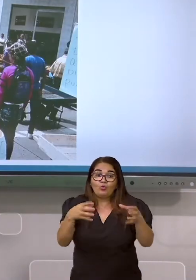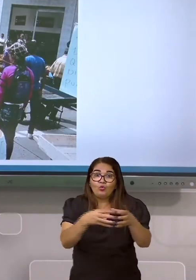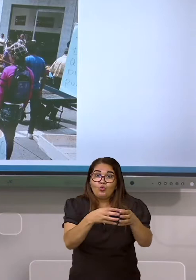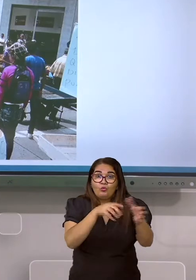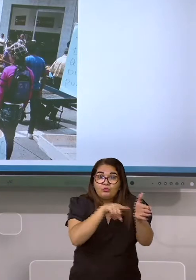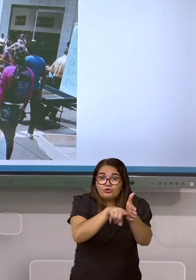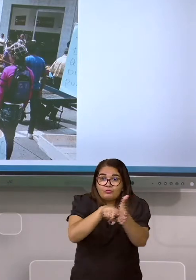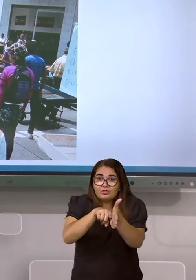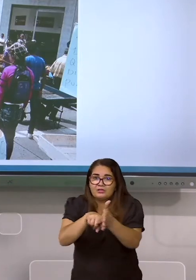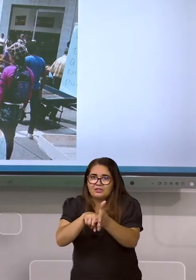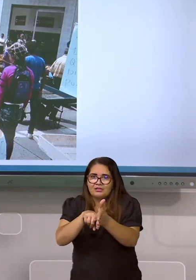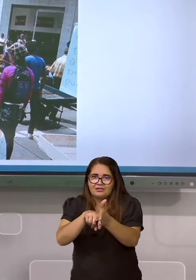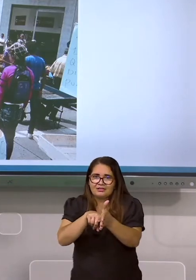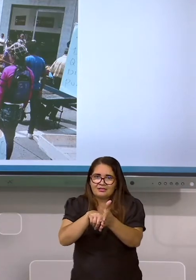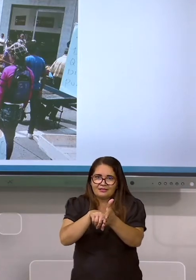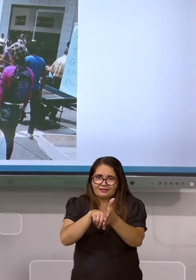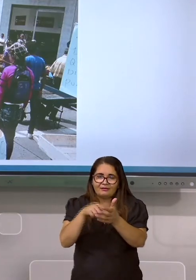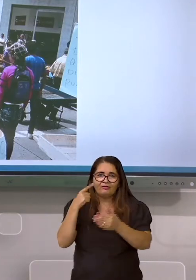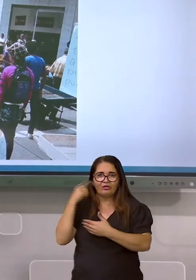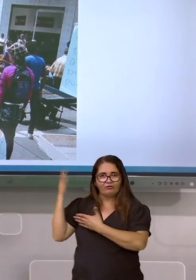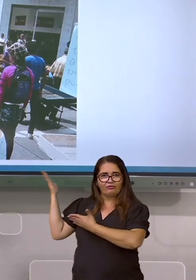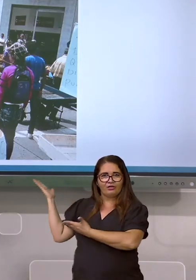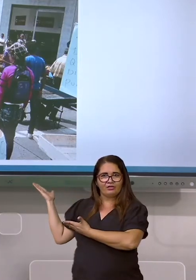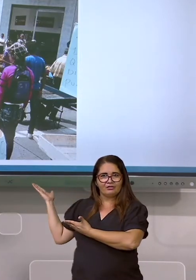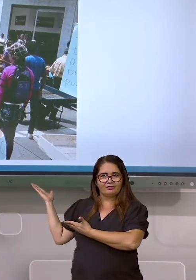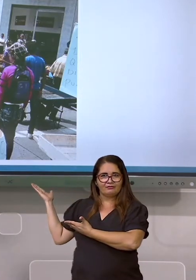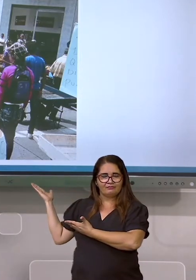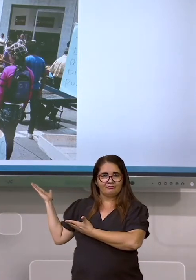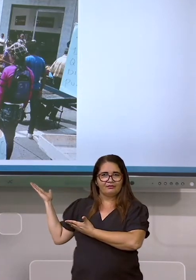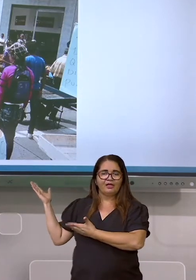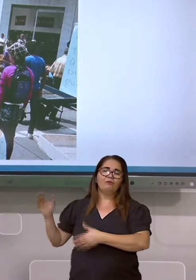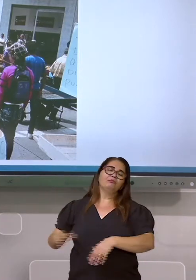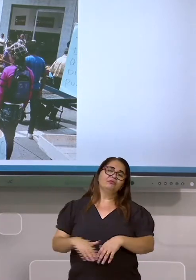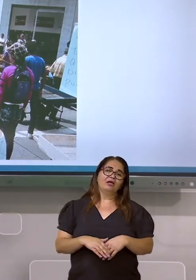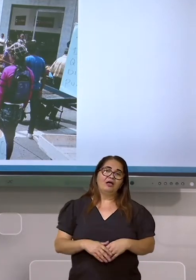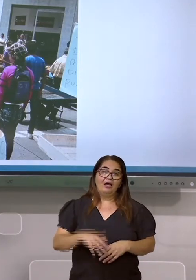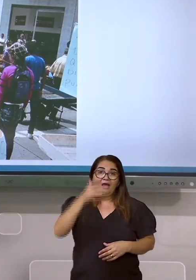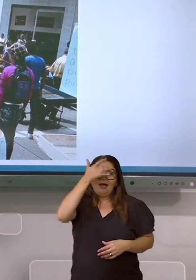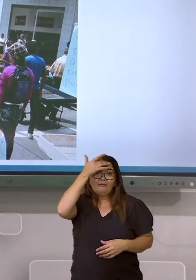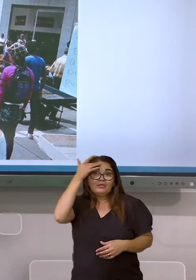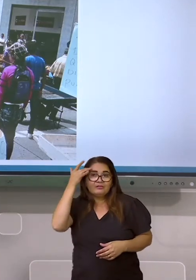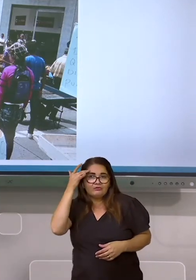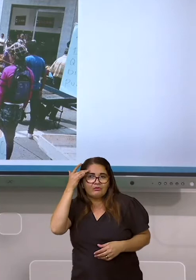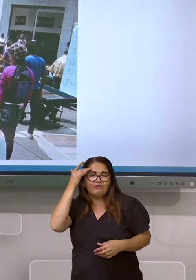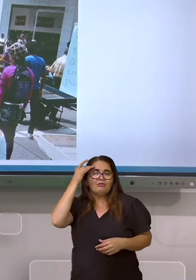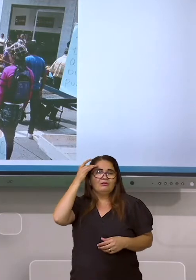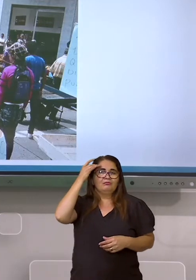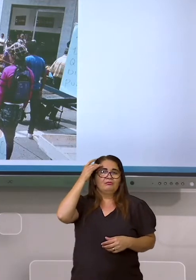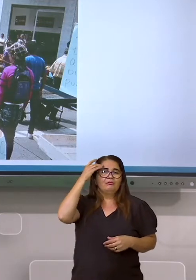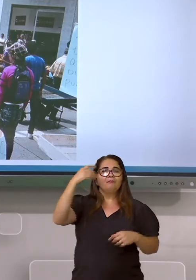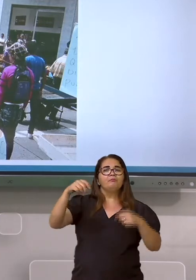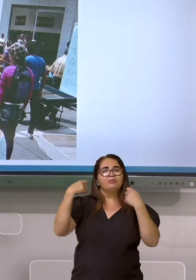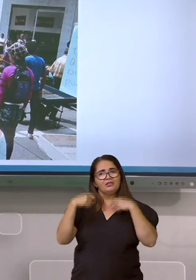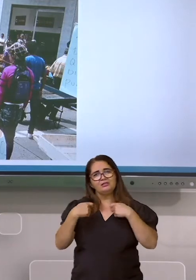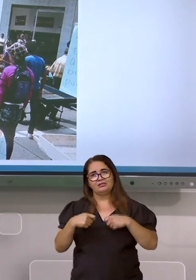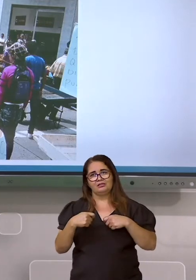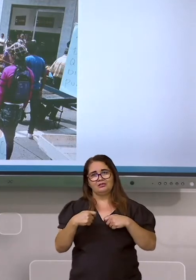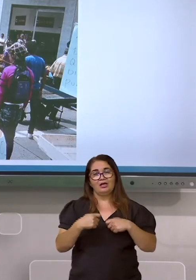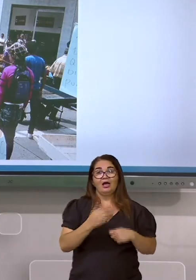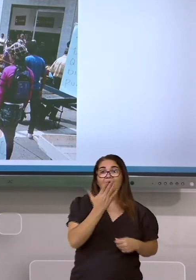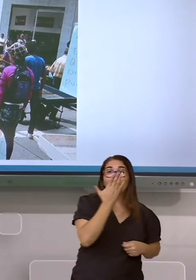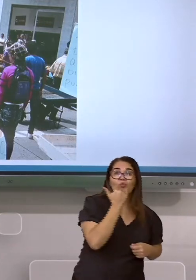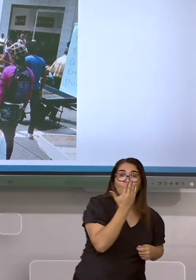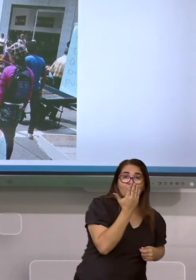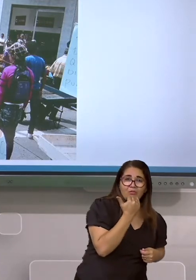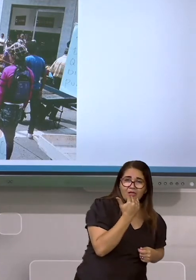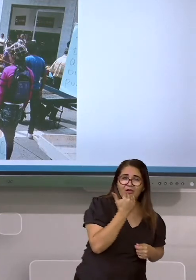E as pessoas se sujeitam a estar no mercado informal para garantir o sustento das suas